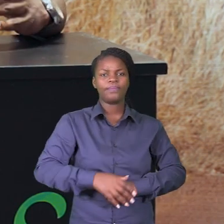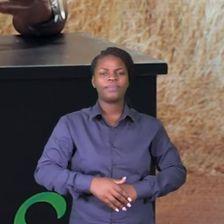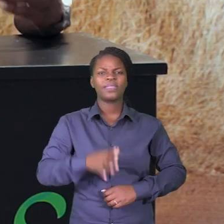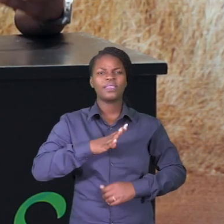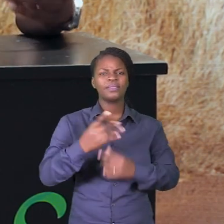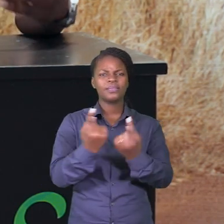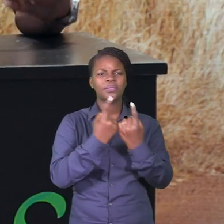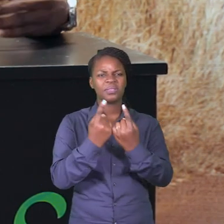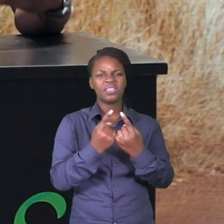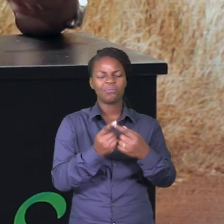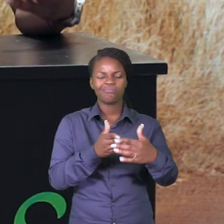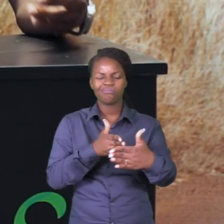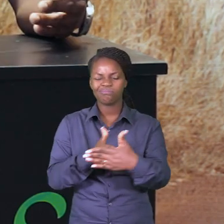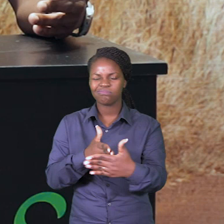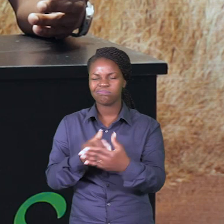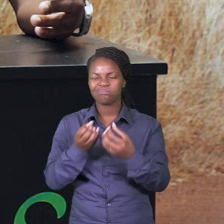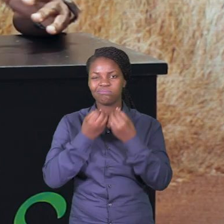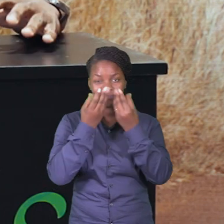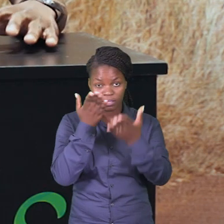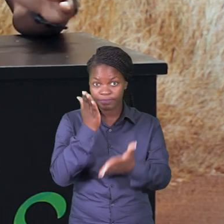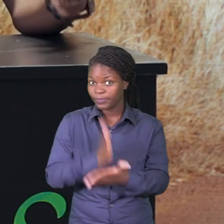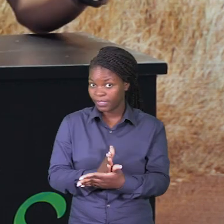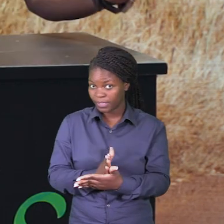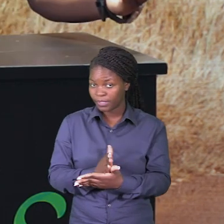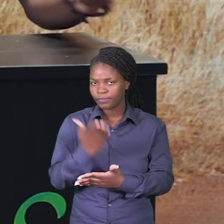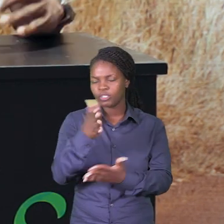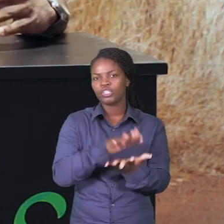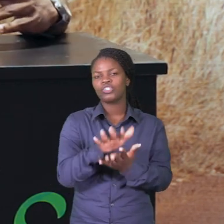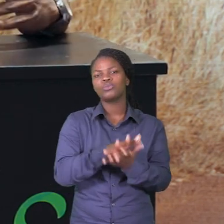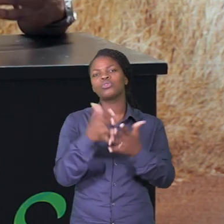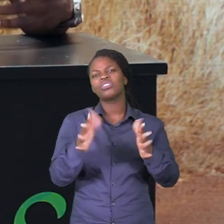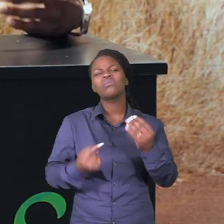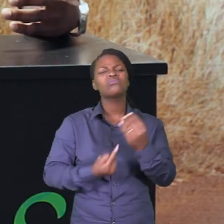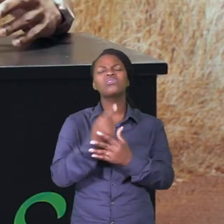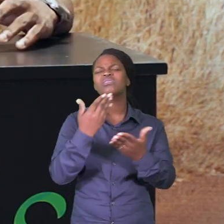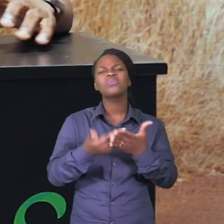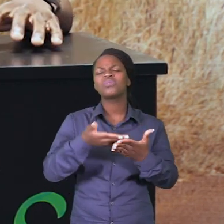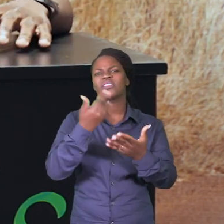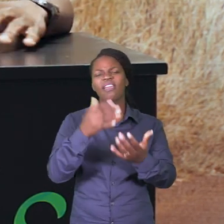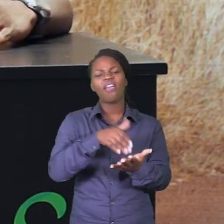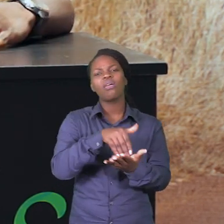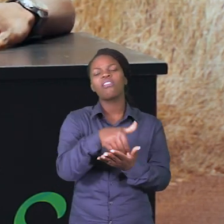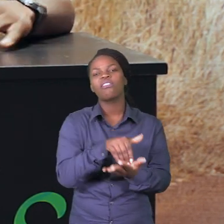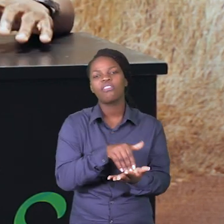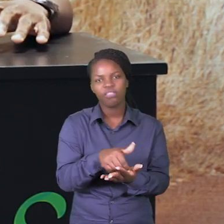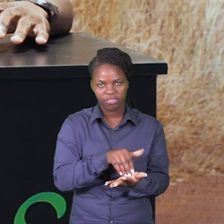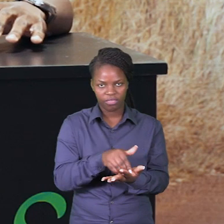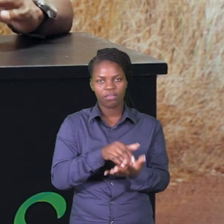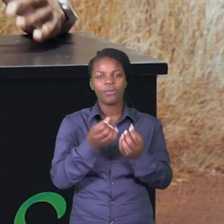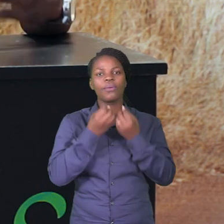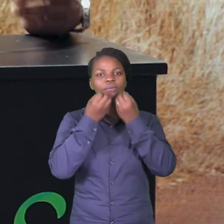um fraco número de denúncias nas escolas e olhando para a explicação que deu o que que pode estar a acontecer neste momento